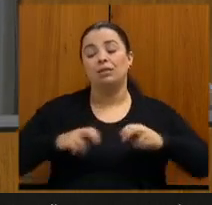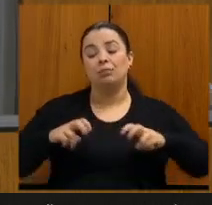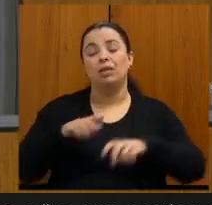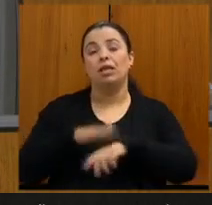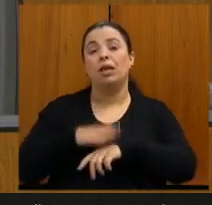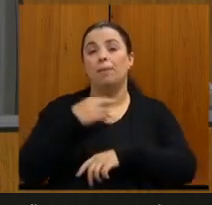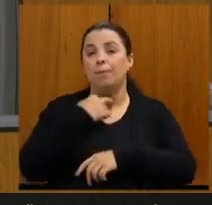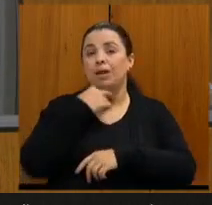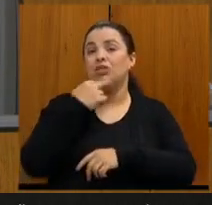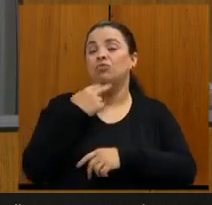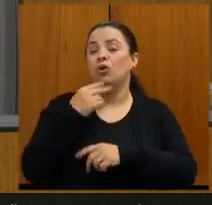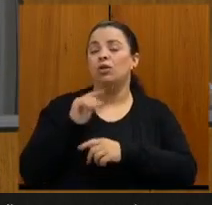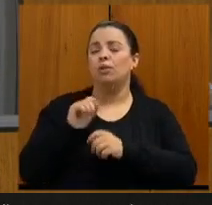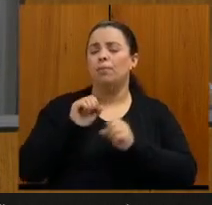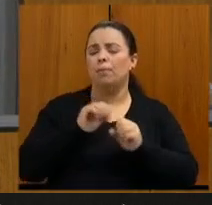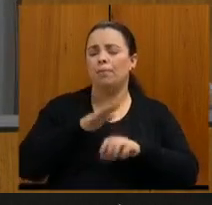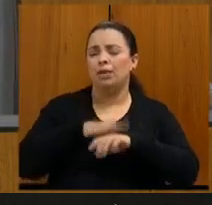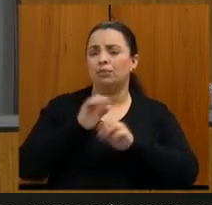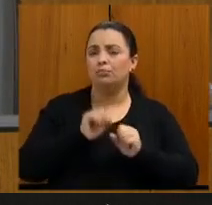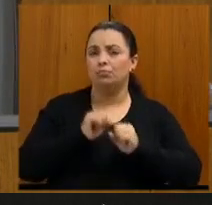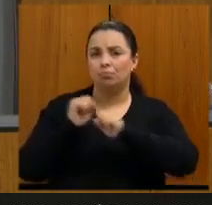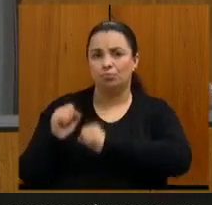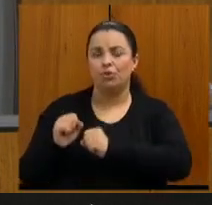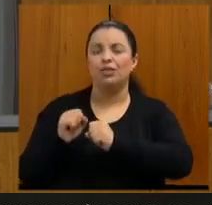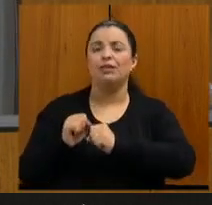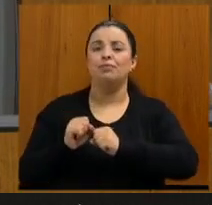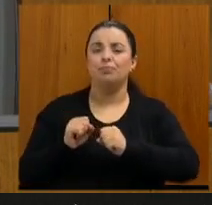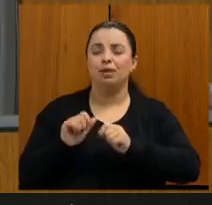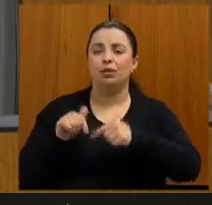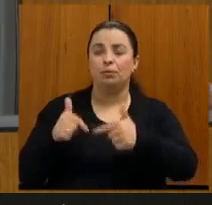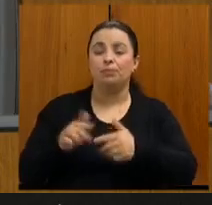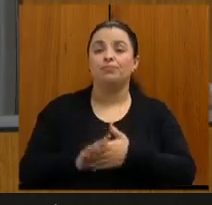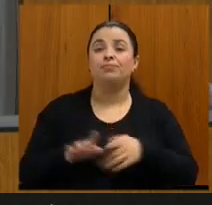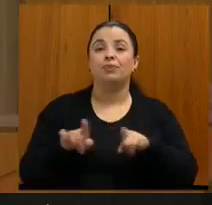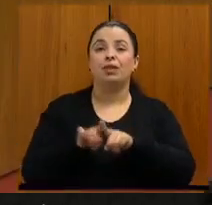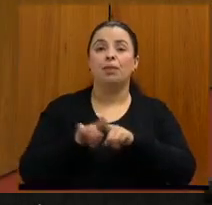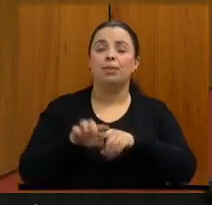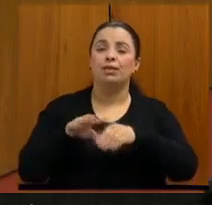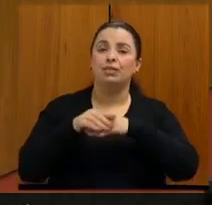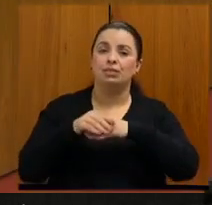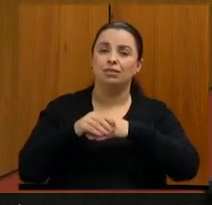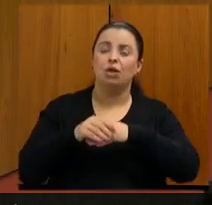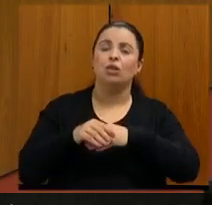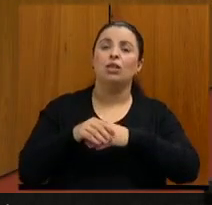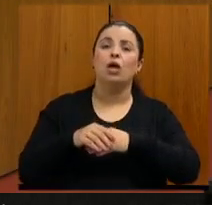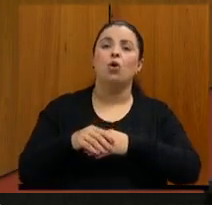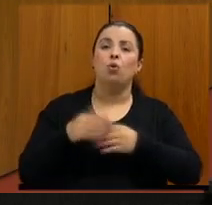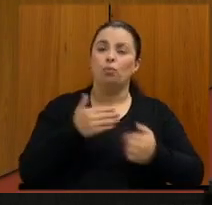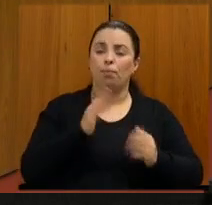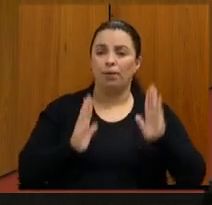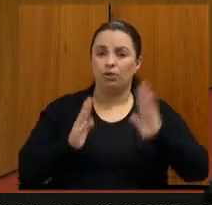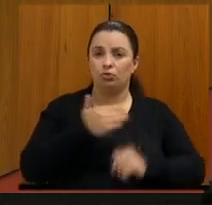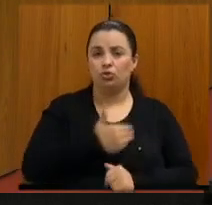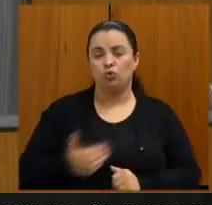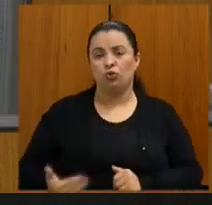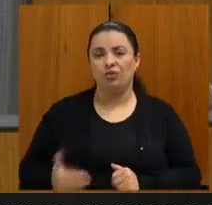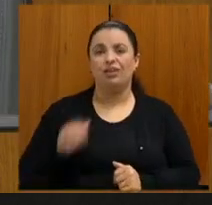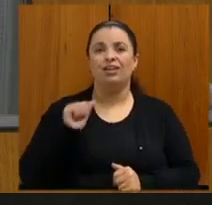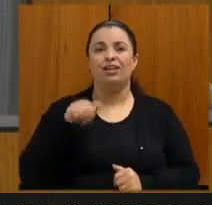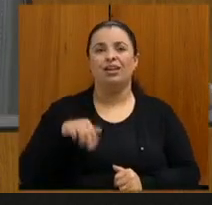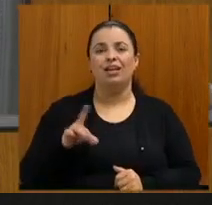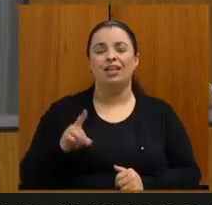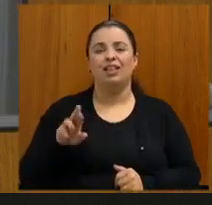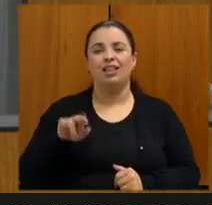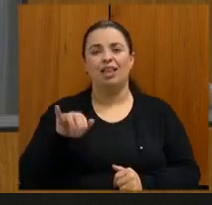atuar nesses conflitos saudade também que uma dada Andreia é uma andar de resistência aqui dentro nesse dia também de acolher os